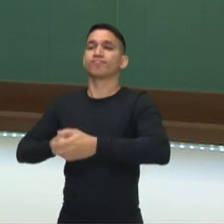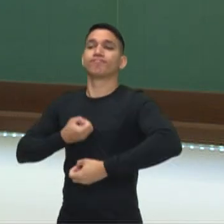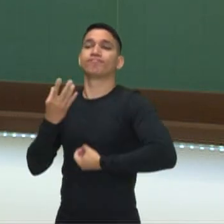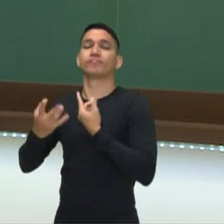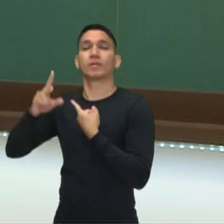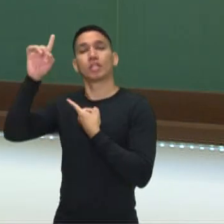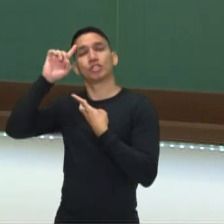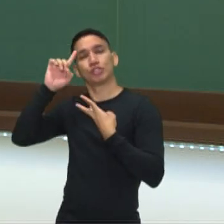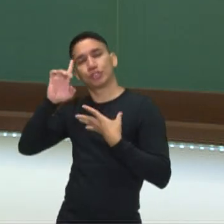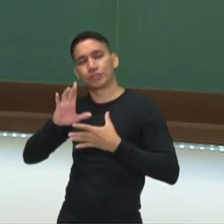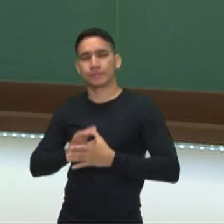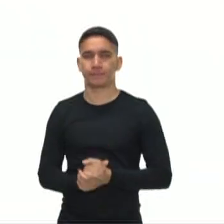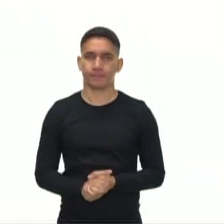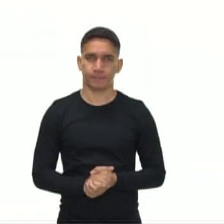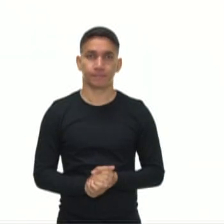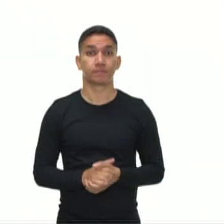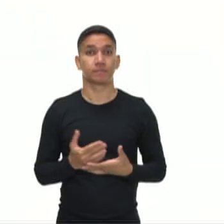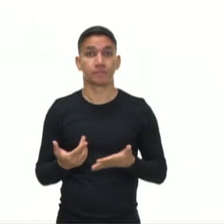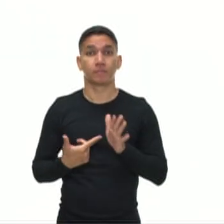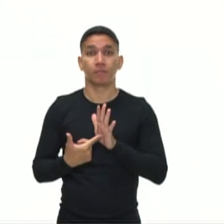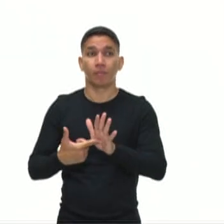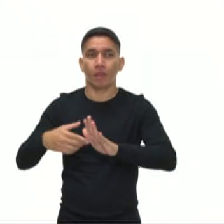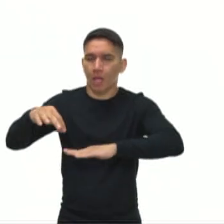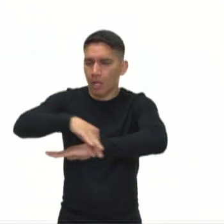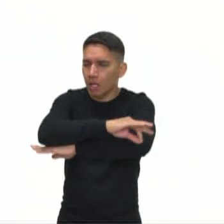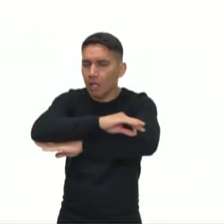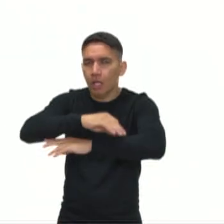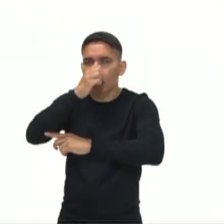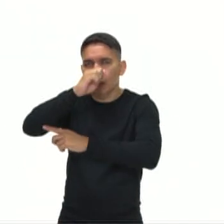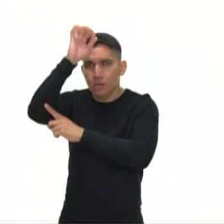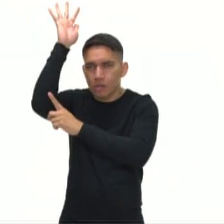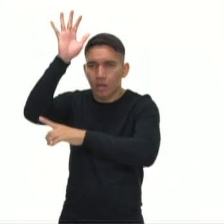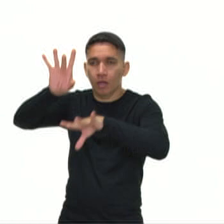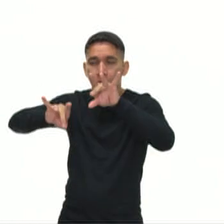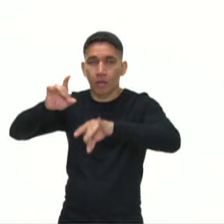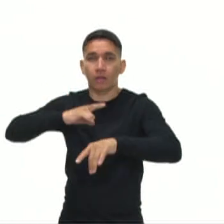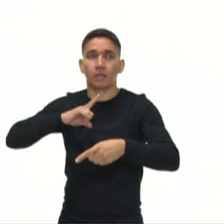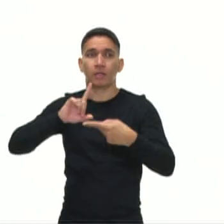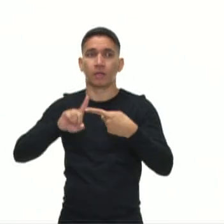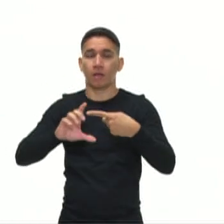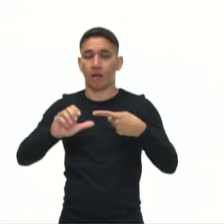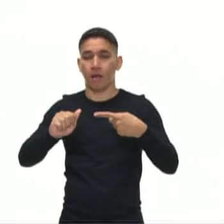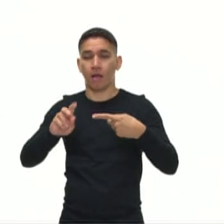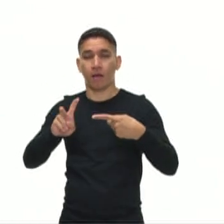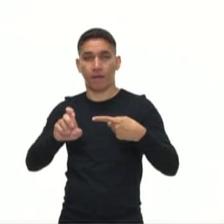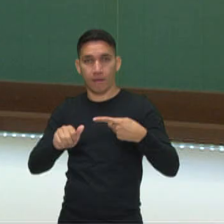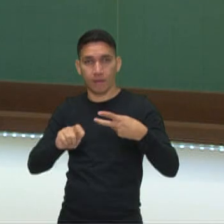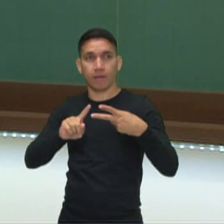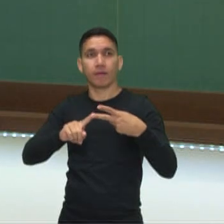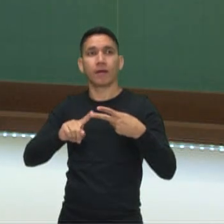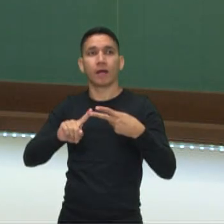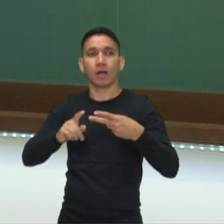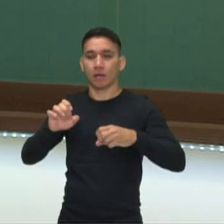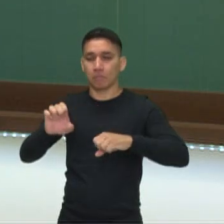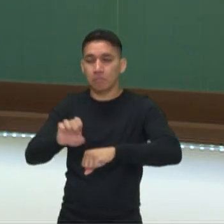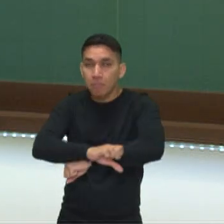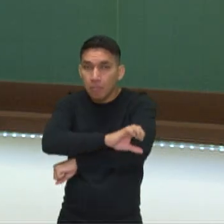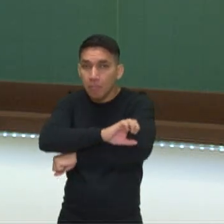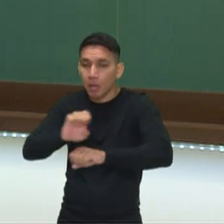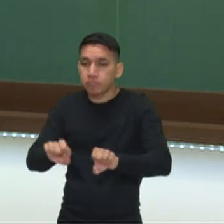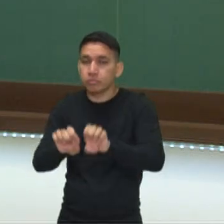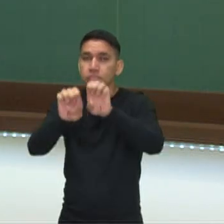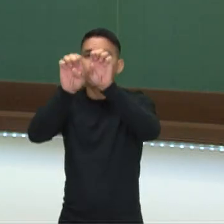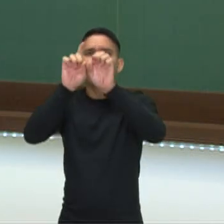dia. A planta de teatro romano possui cávea e edifício cênico. Lembrando vocês que cávea é toda aquela